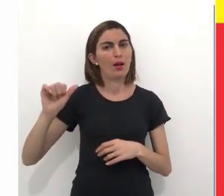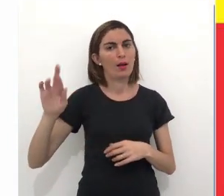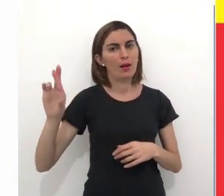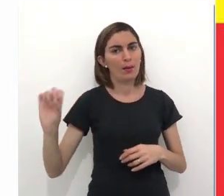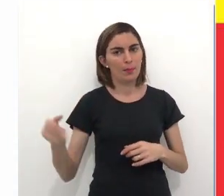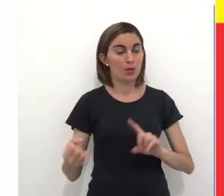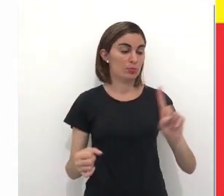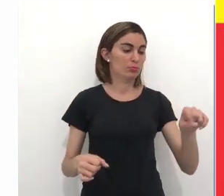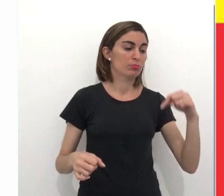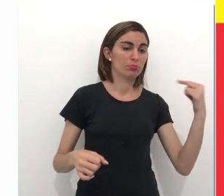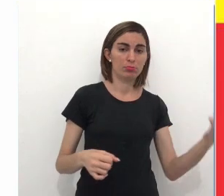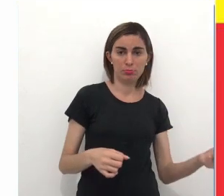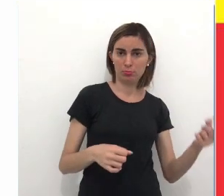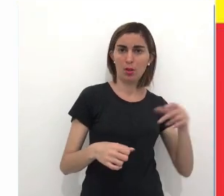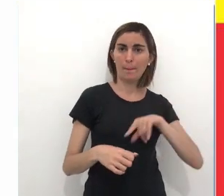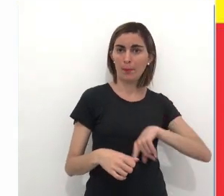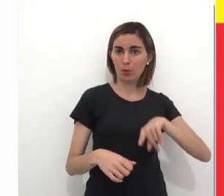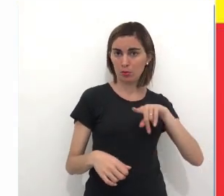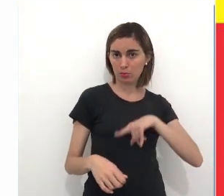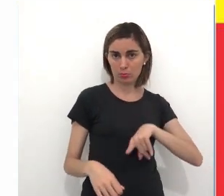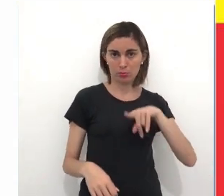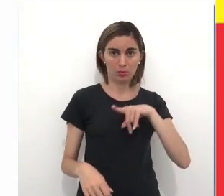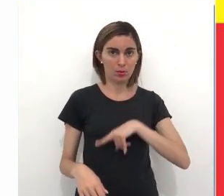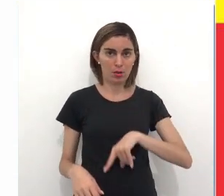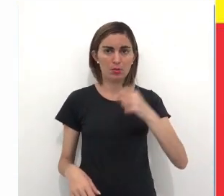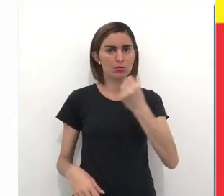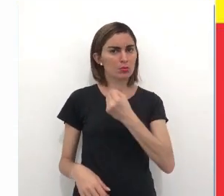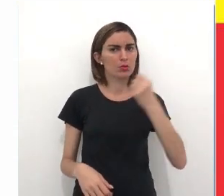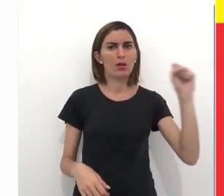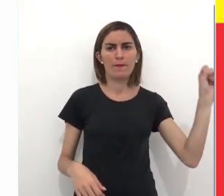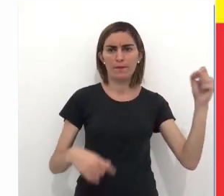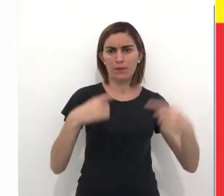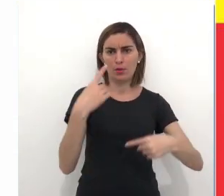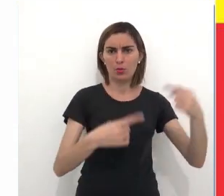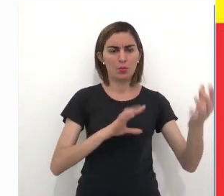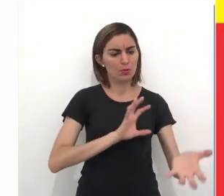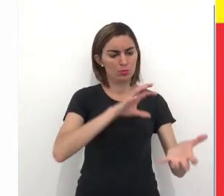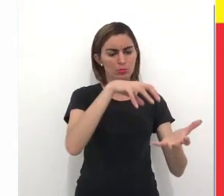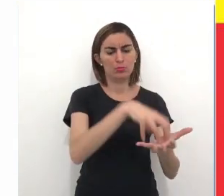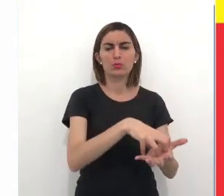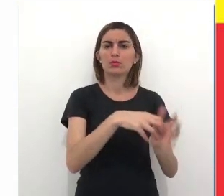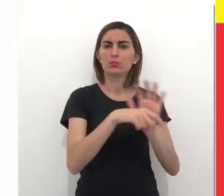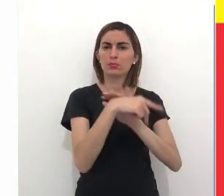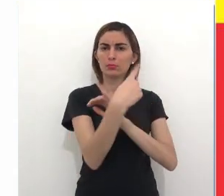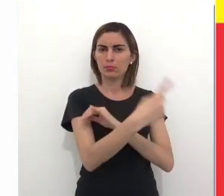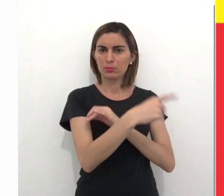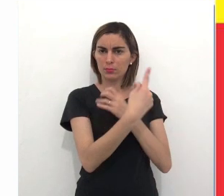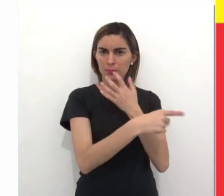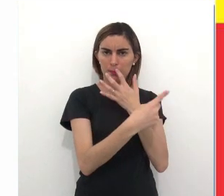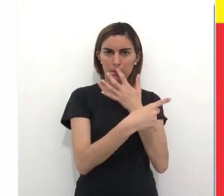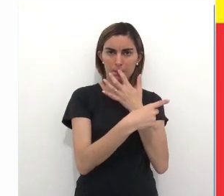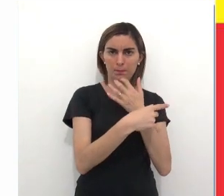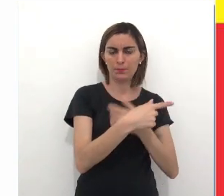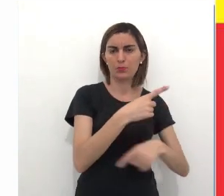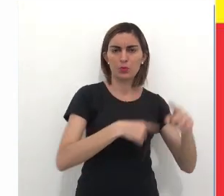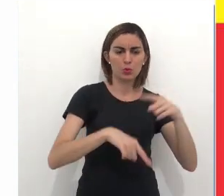cabras. Do outro lado, os portugueses defendiam uma política centralizada e